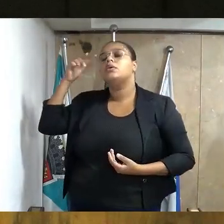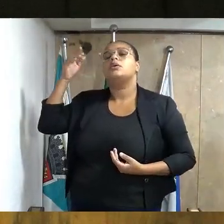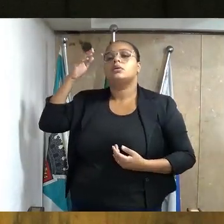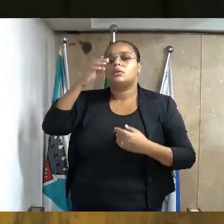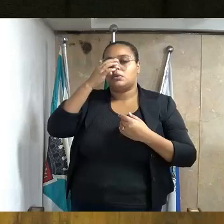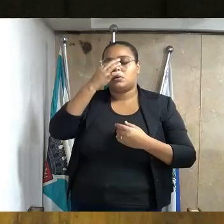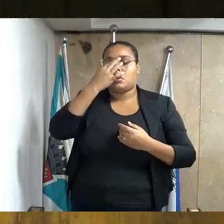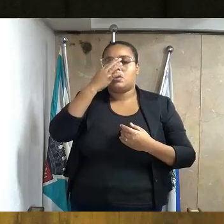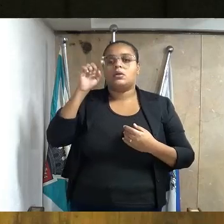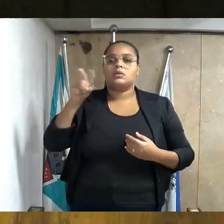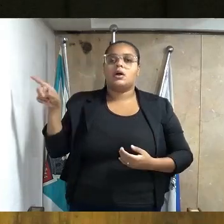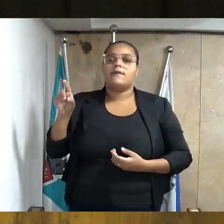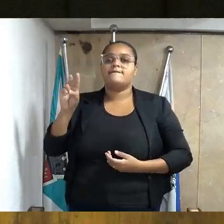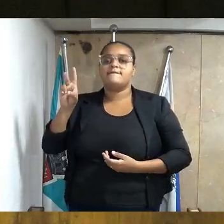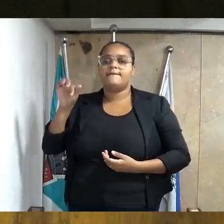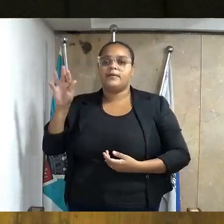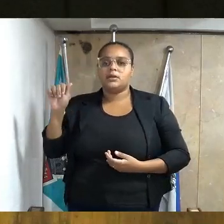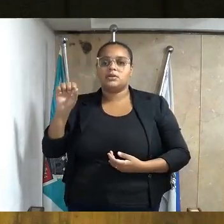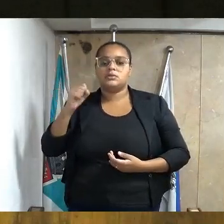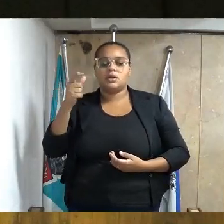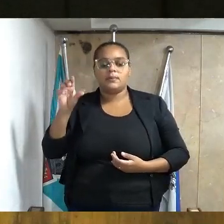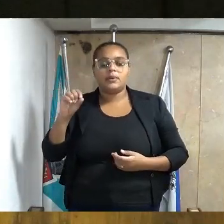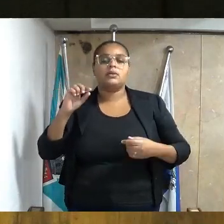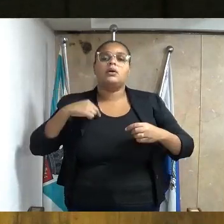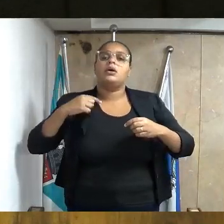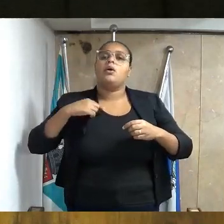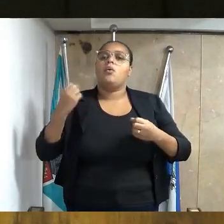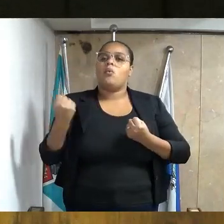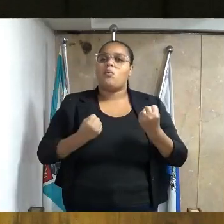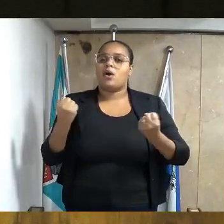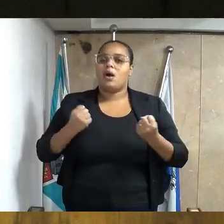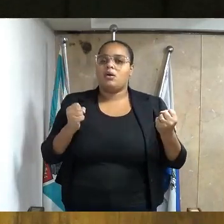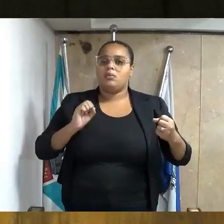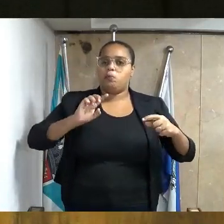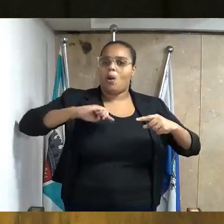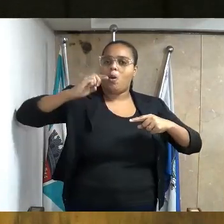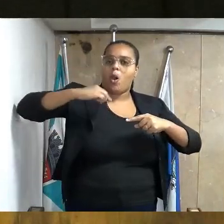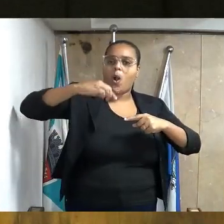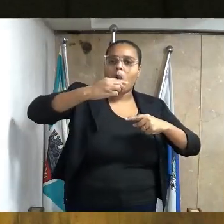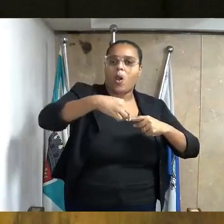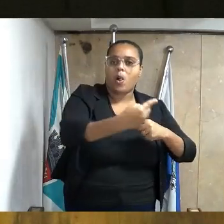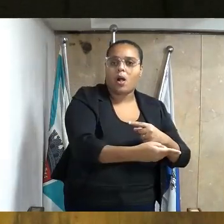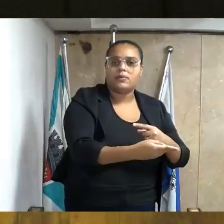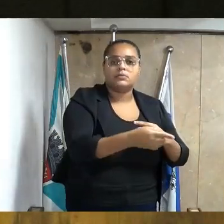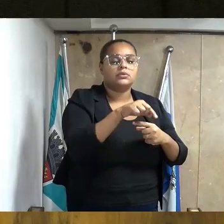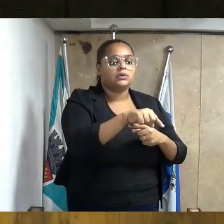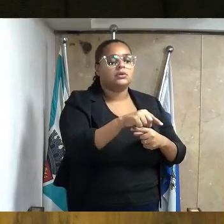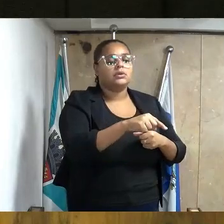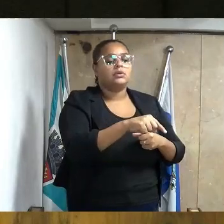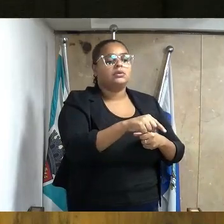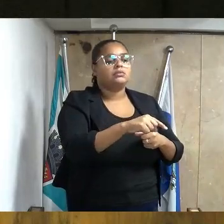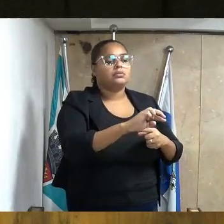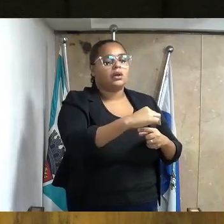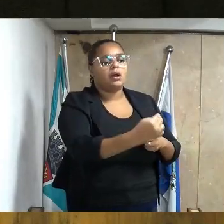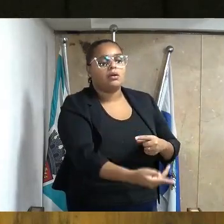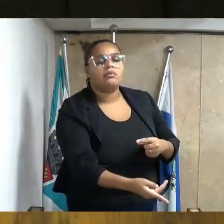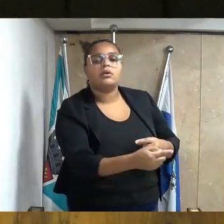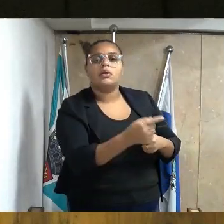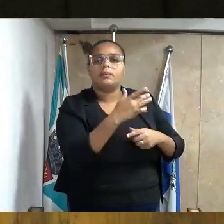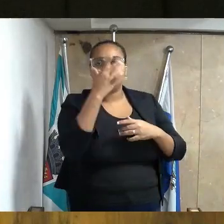ali perto de Vila Isabel, e o carro capotou, caiu dentro do valão e a pessoa veio a óbito.